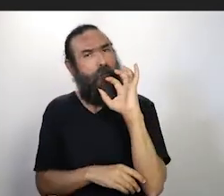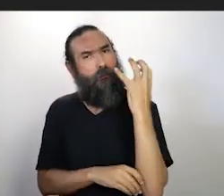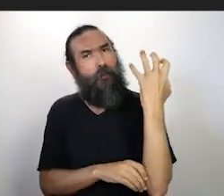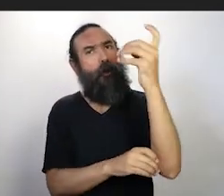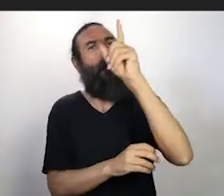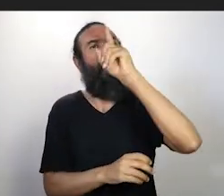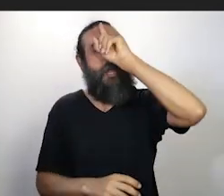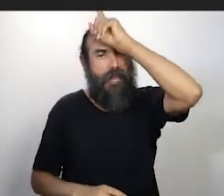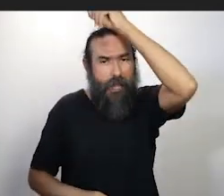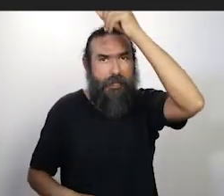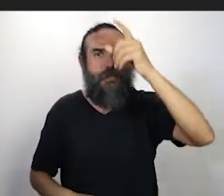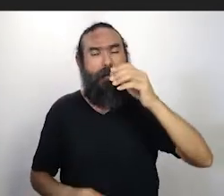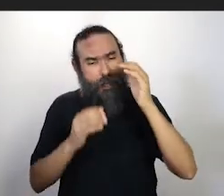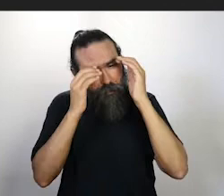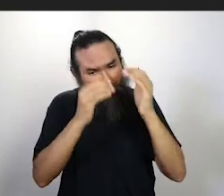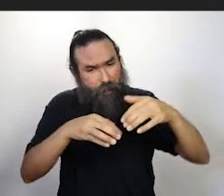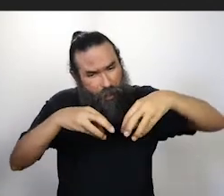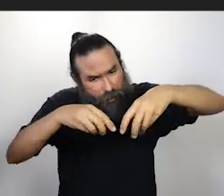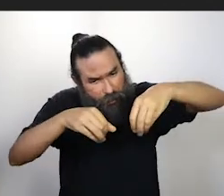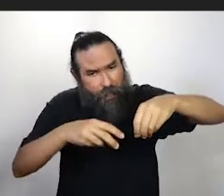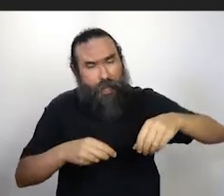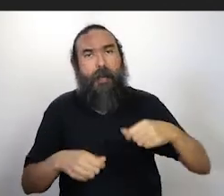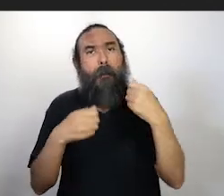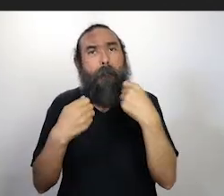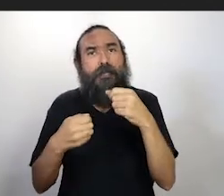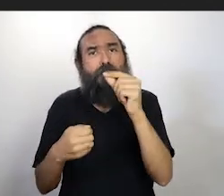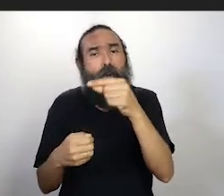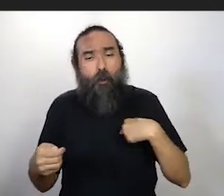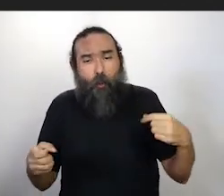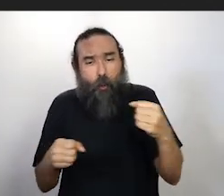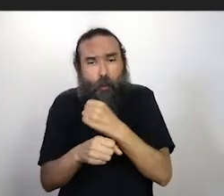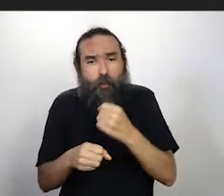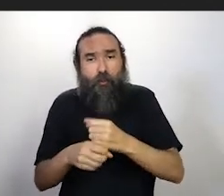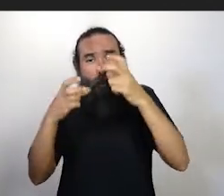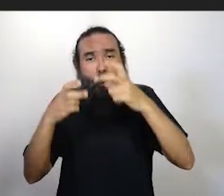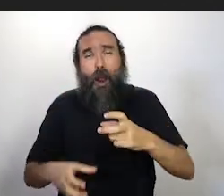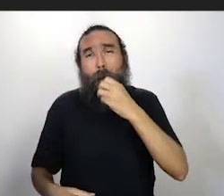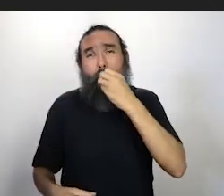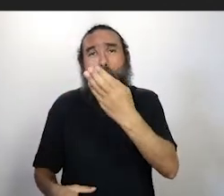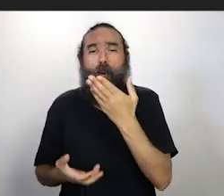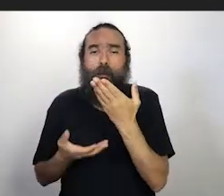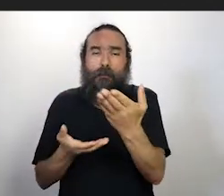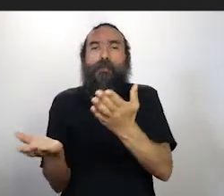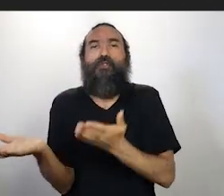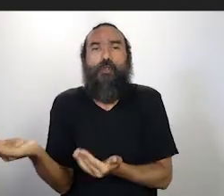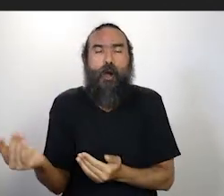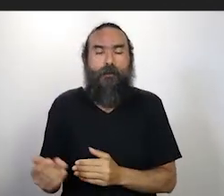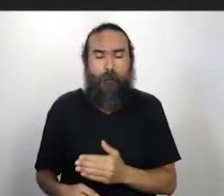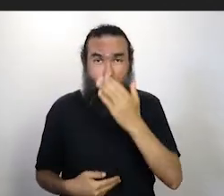Então, nós precisamos construir esse ambiente onde os jovens possam sonhar novamente. Muito obrigado.